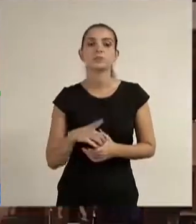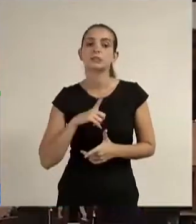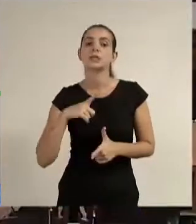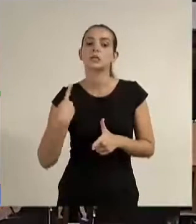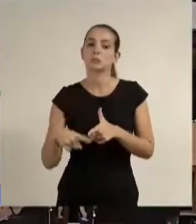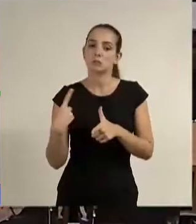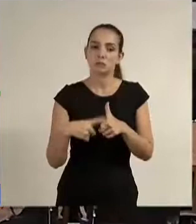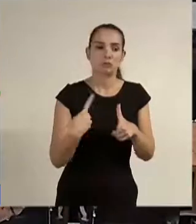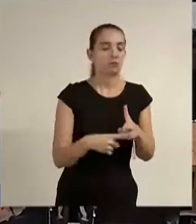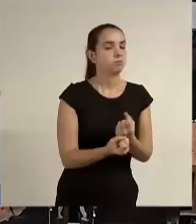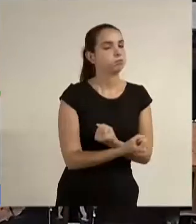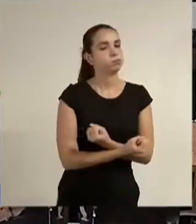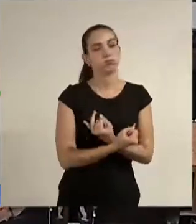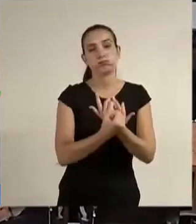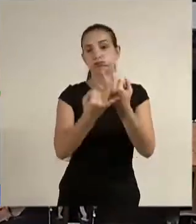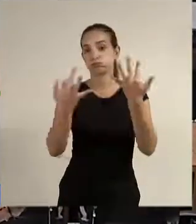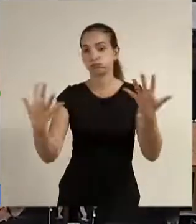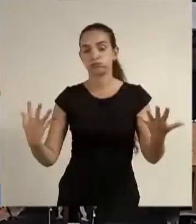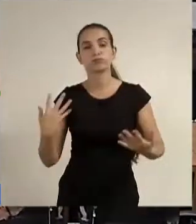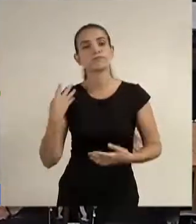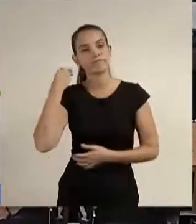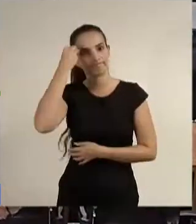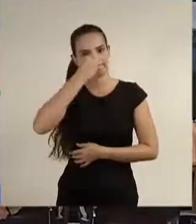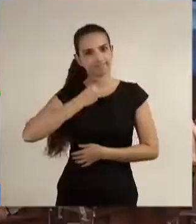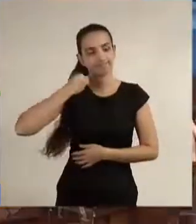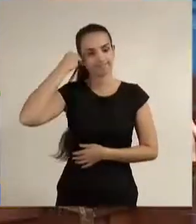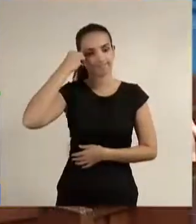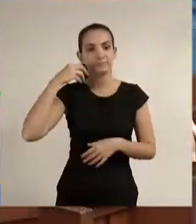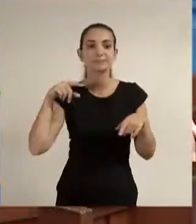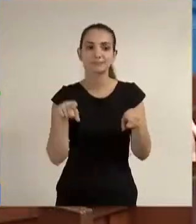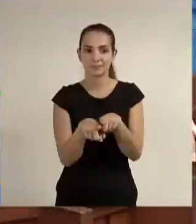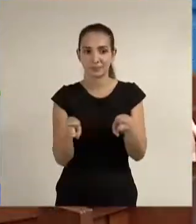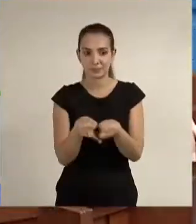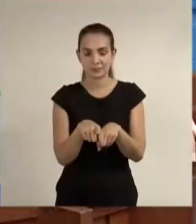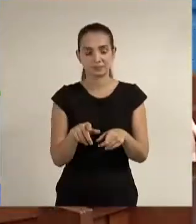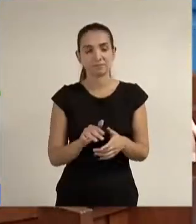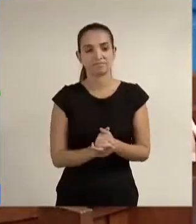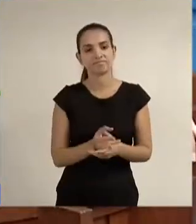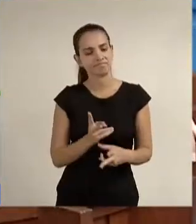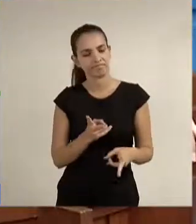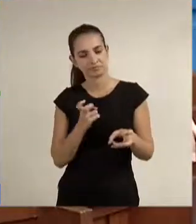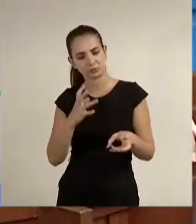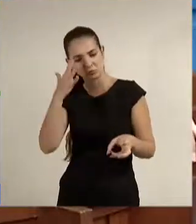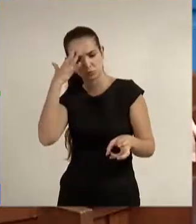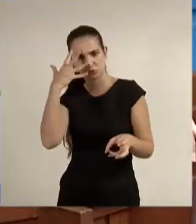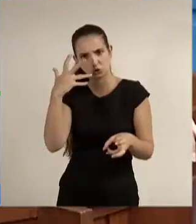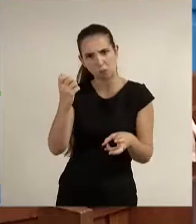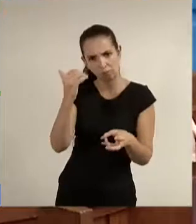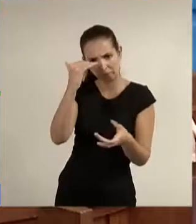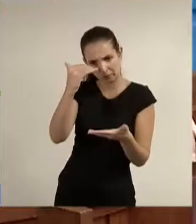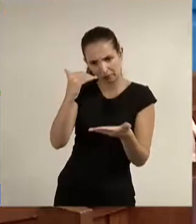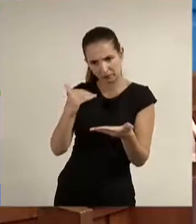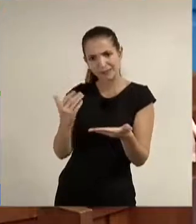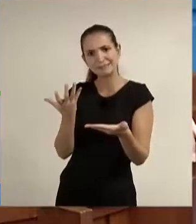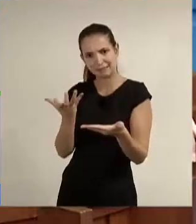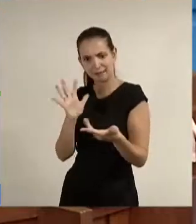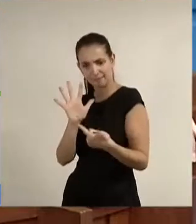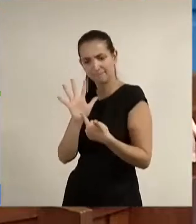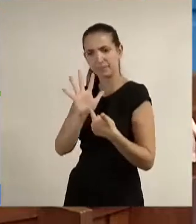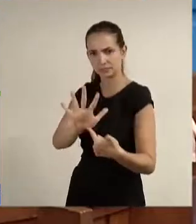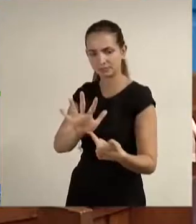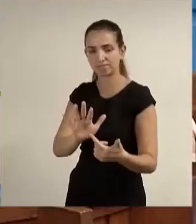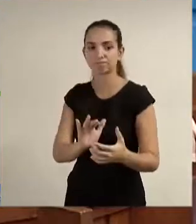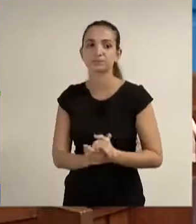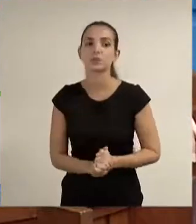problemas todos vividos e das soluções que nós queremos apresentar